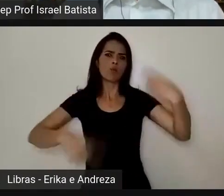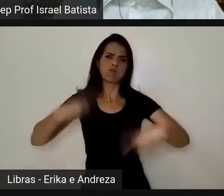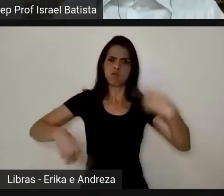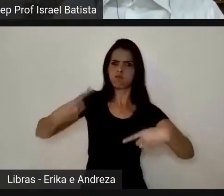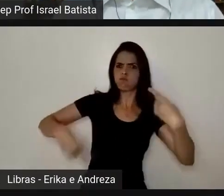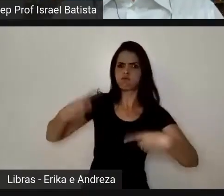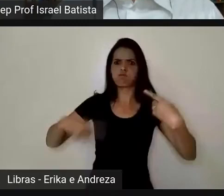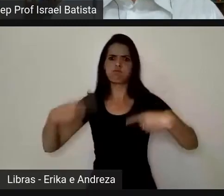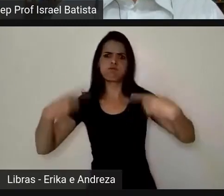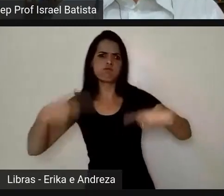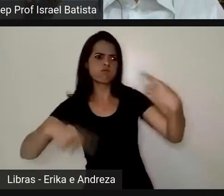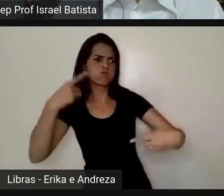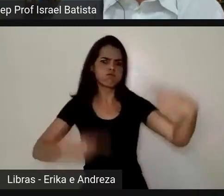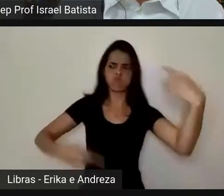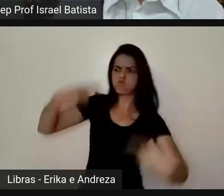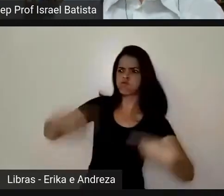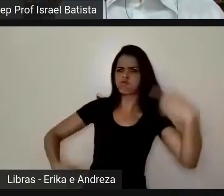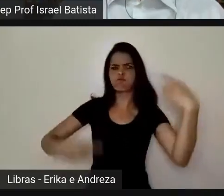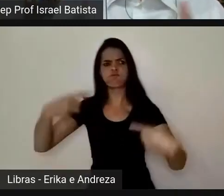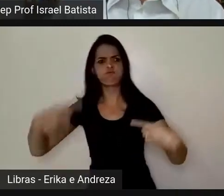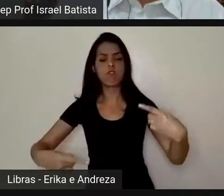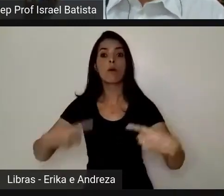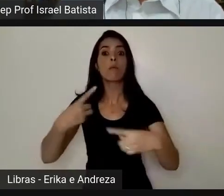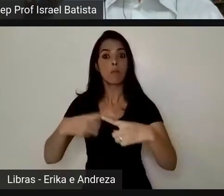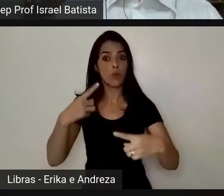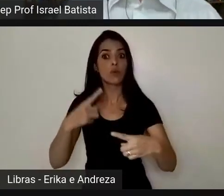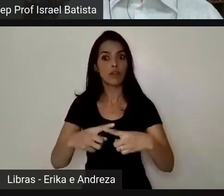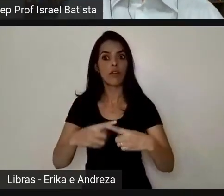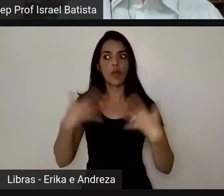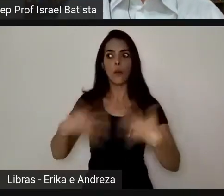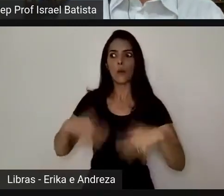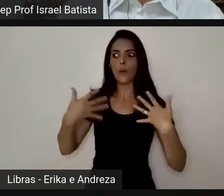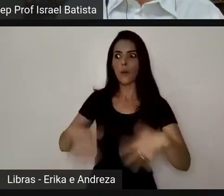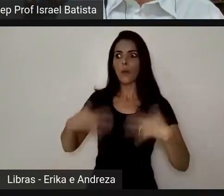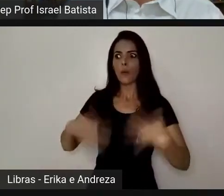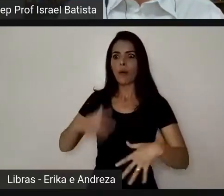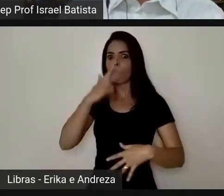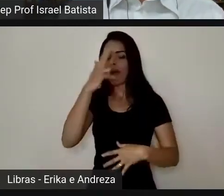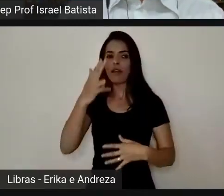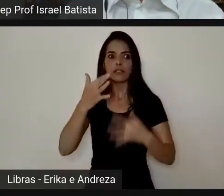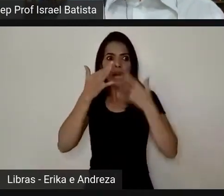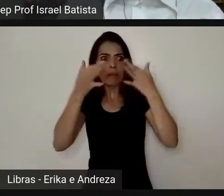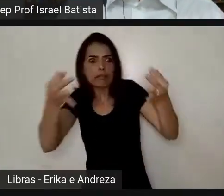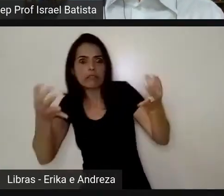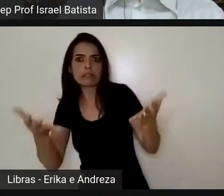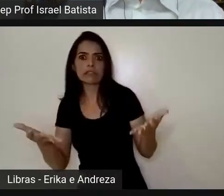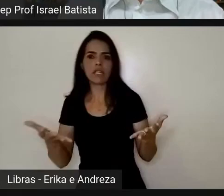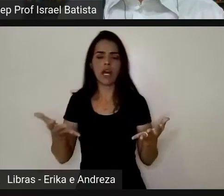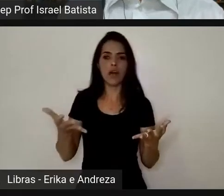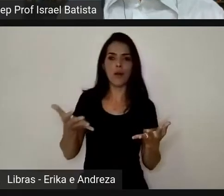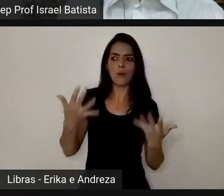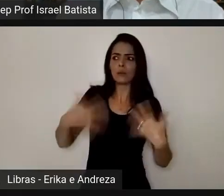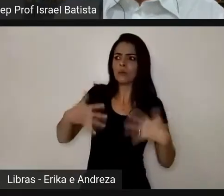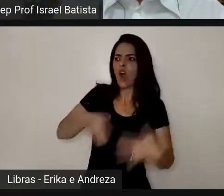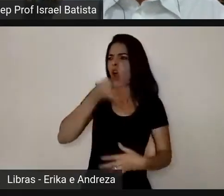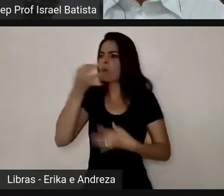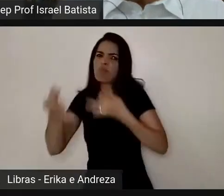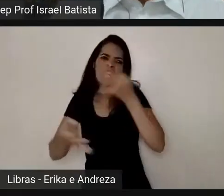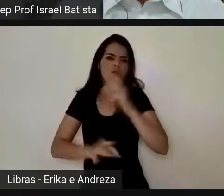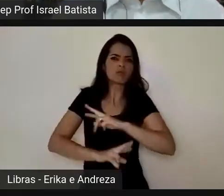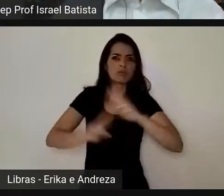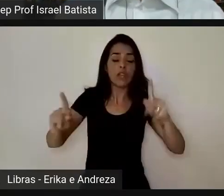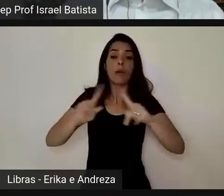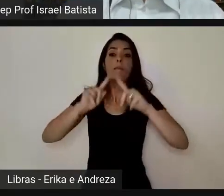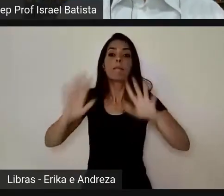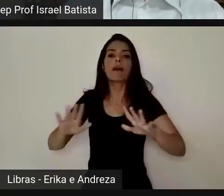a Marilene disse, esse tema chama muita atenção, desperta certas paixões, né? Mas a gente tenta fazer um debate